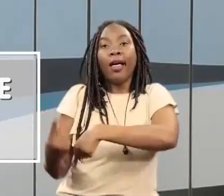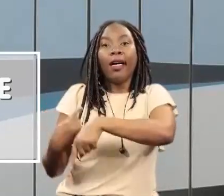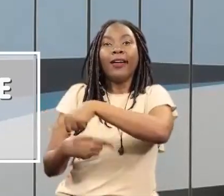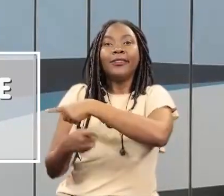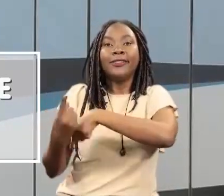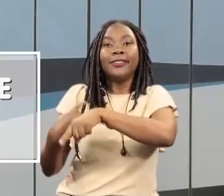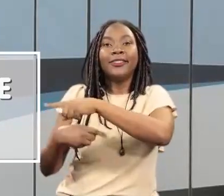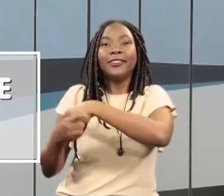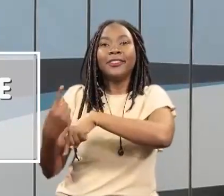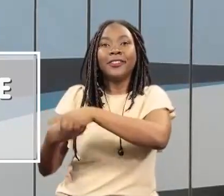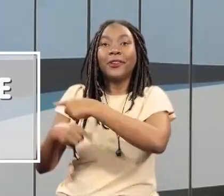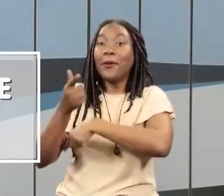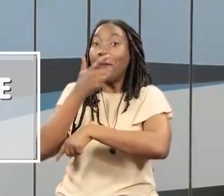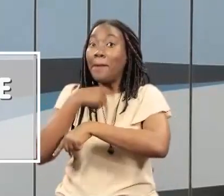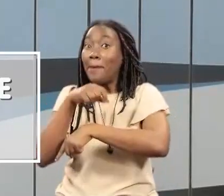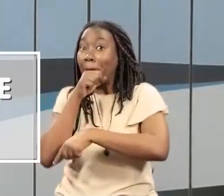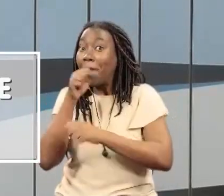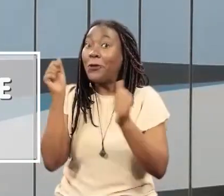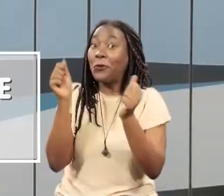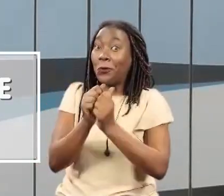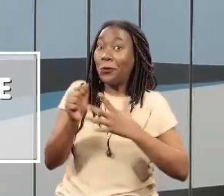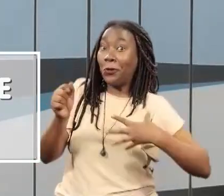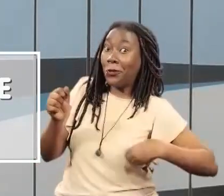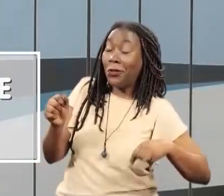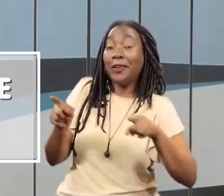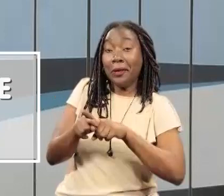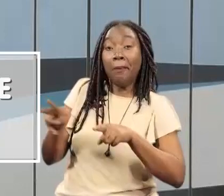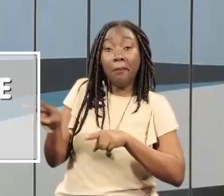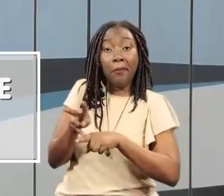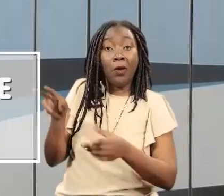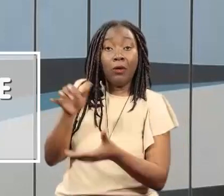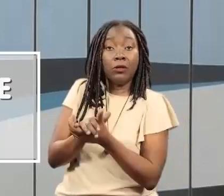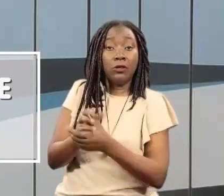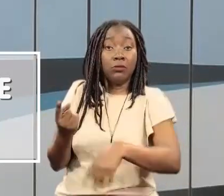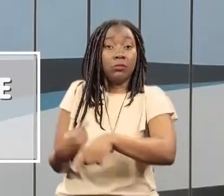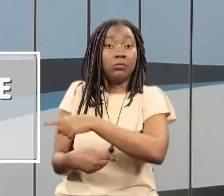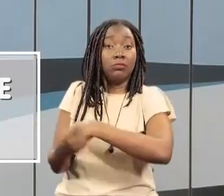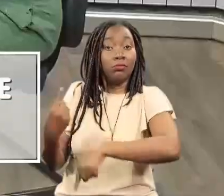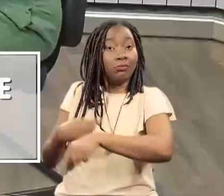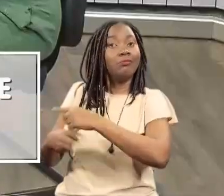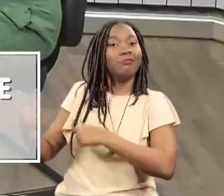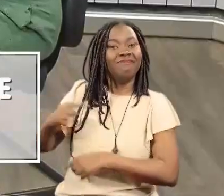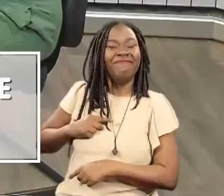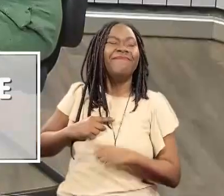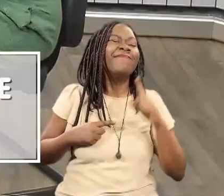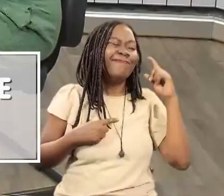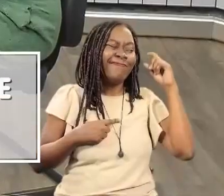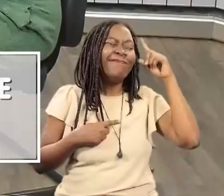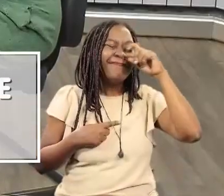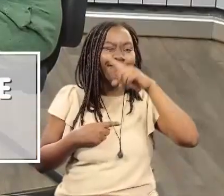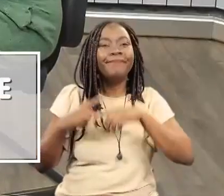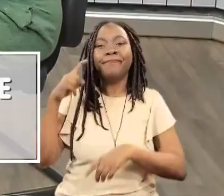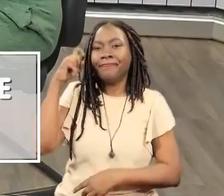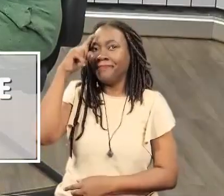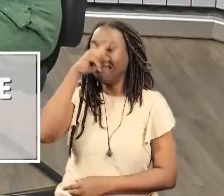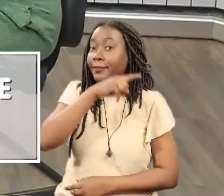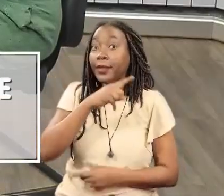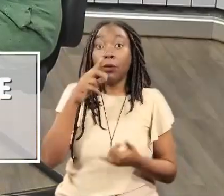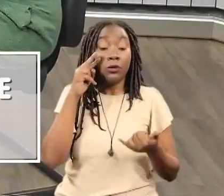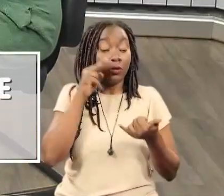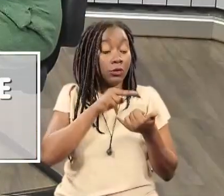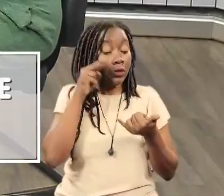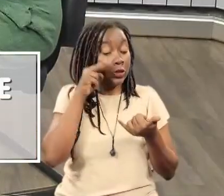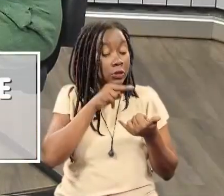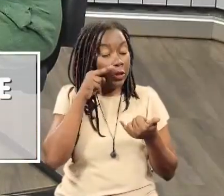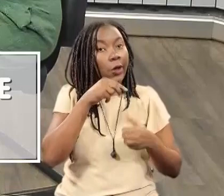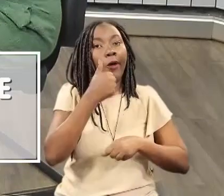pais para com eles e dos pais entre eles, né, os casais, né. Complicado, gente. Olha, checar o celular o